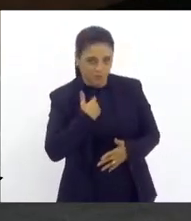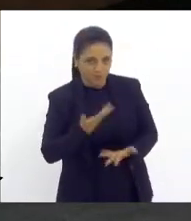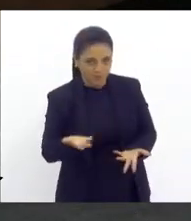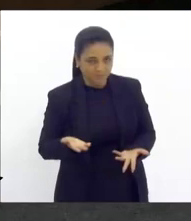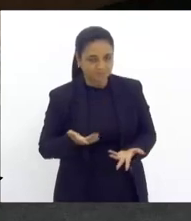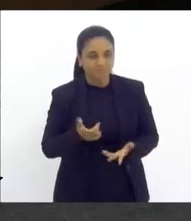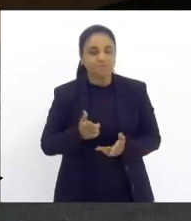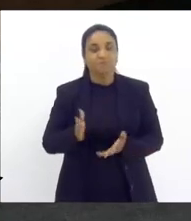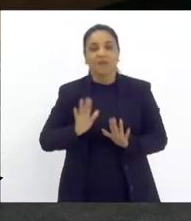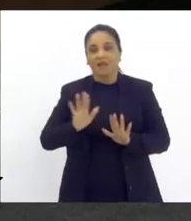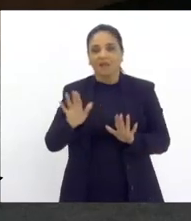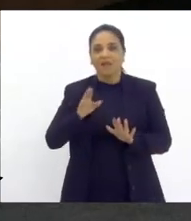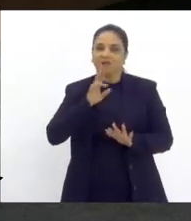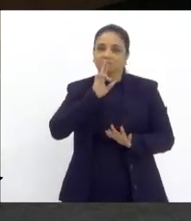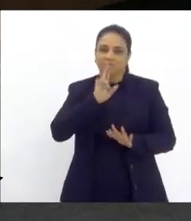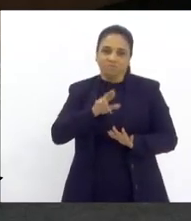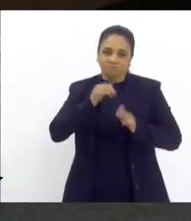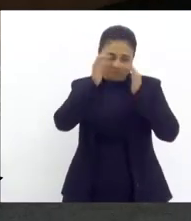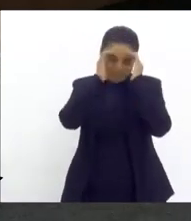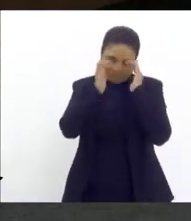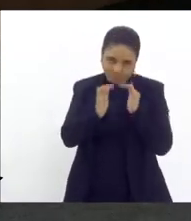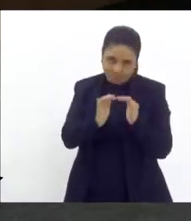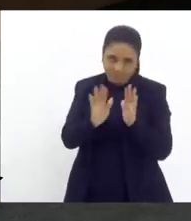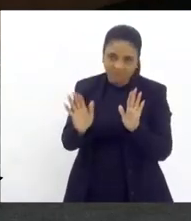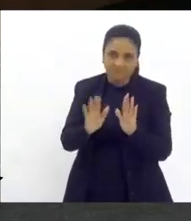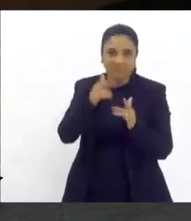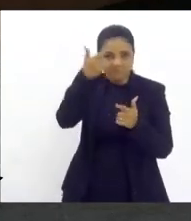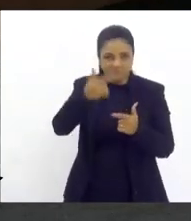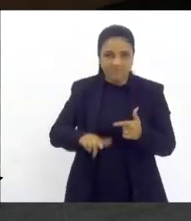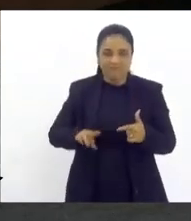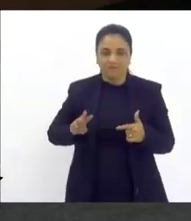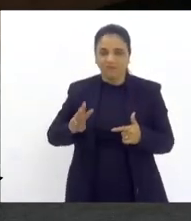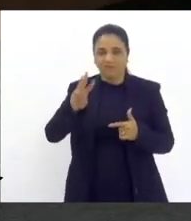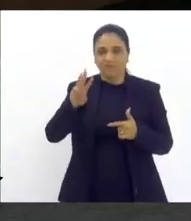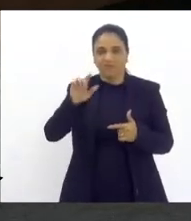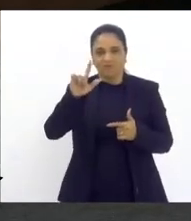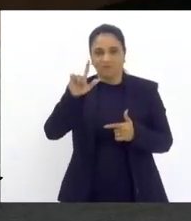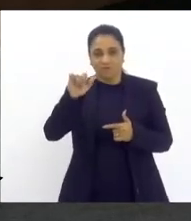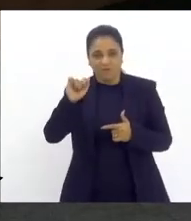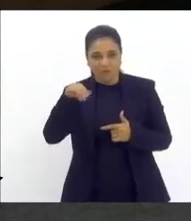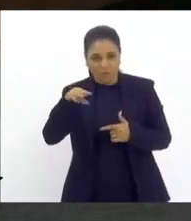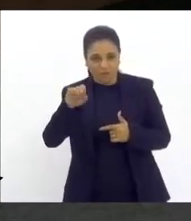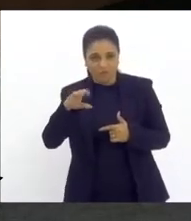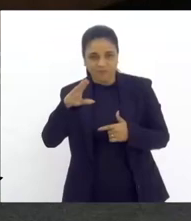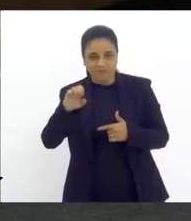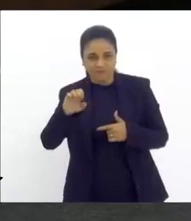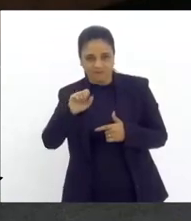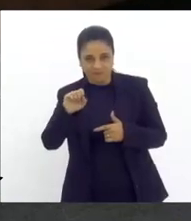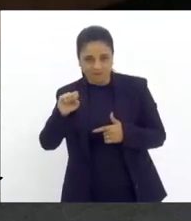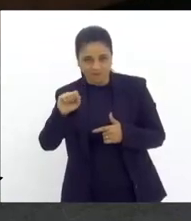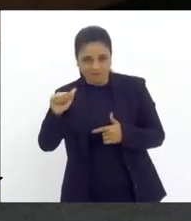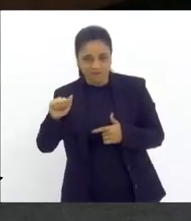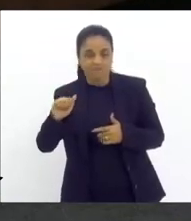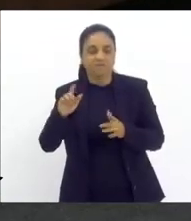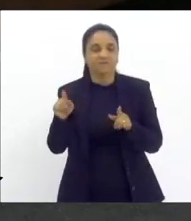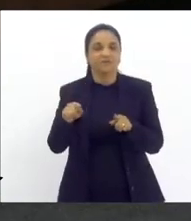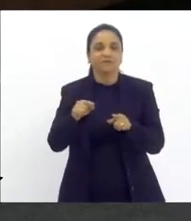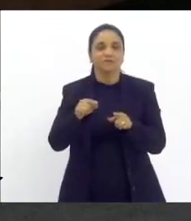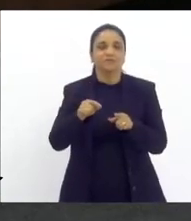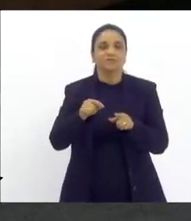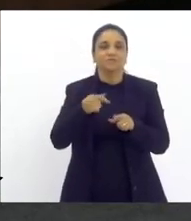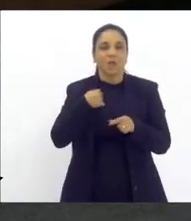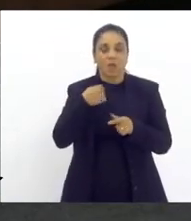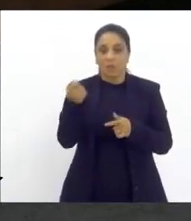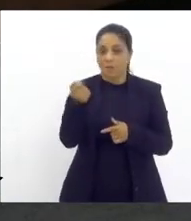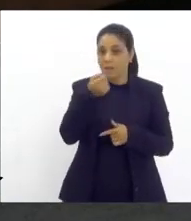não vou e respeito ao presidente Valdo Ceasa mais uma vez utilizado o Regimento para me manifestar Tô fazendo